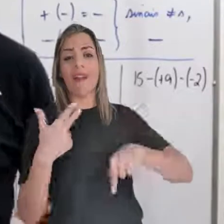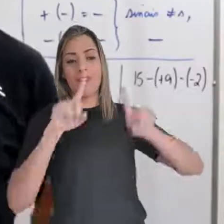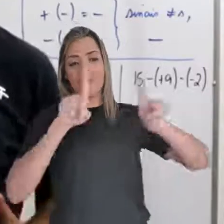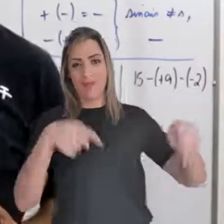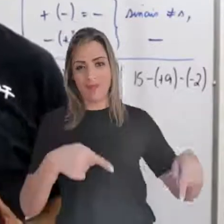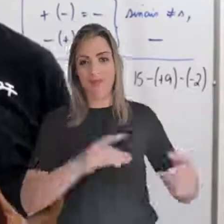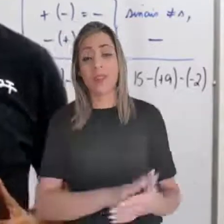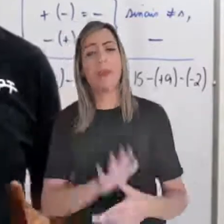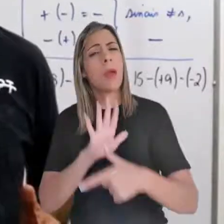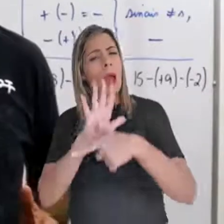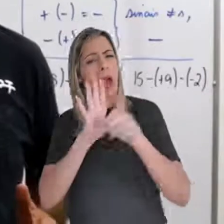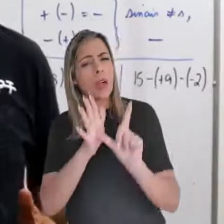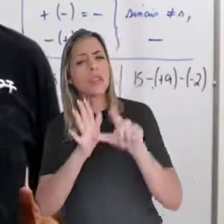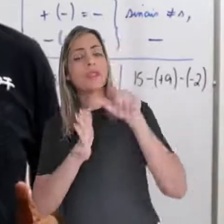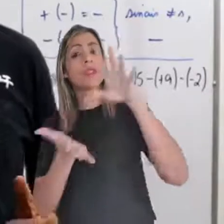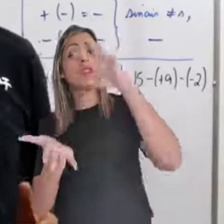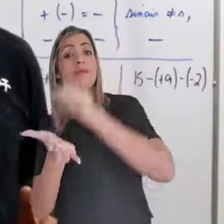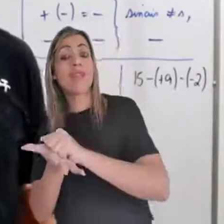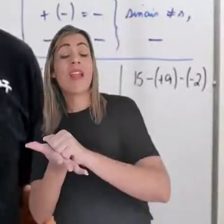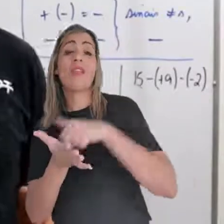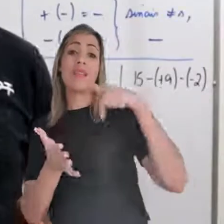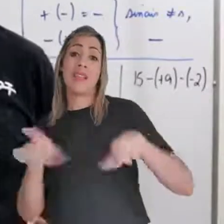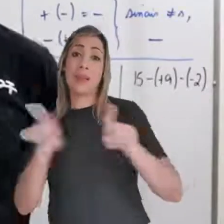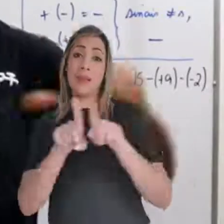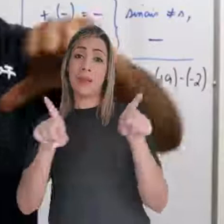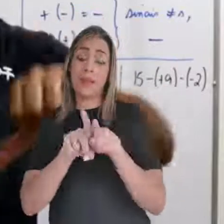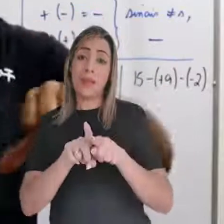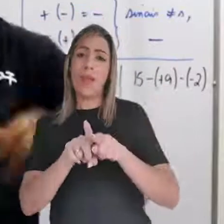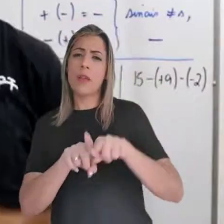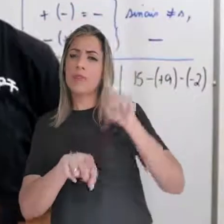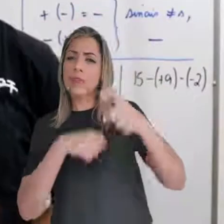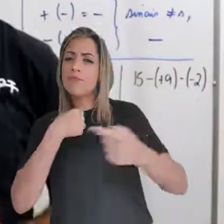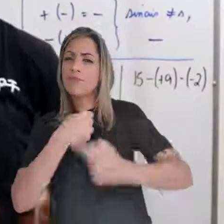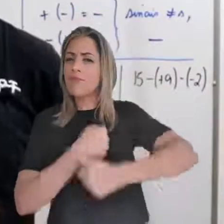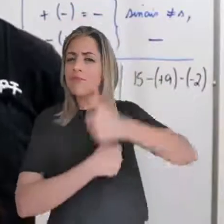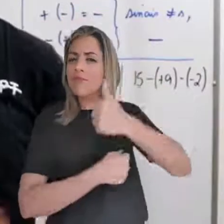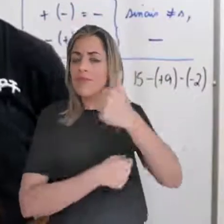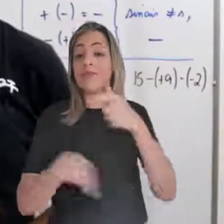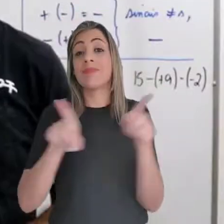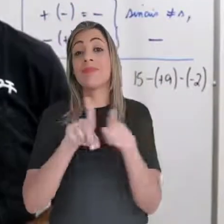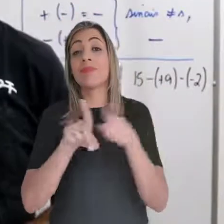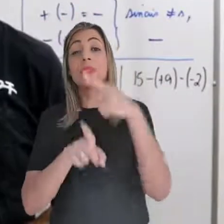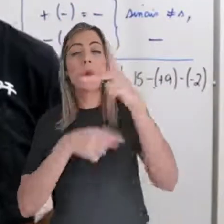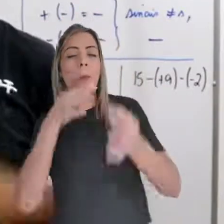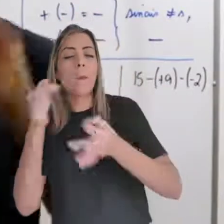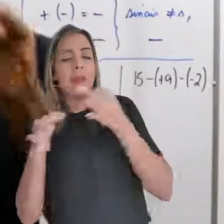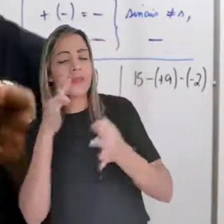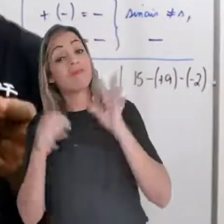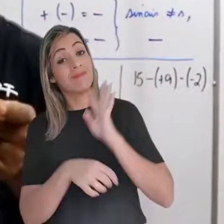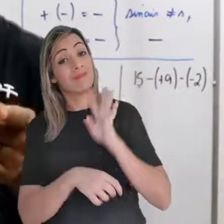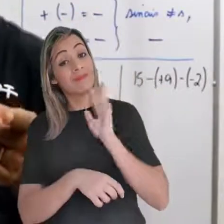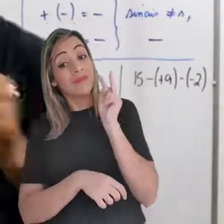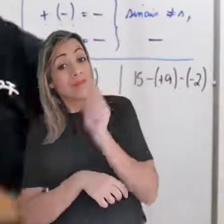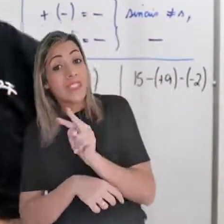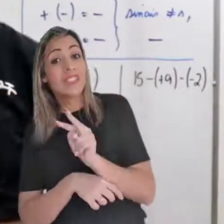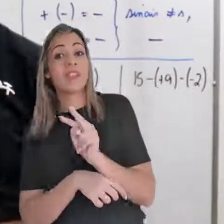prosseguirmos, gostaria de convidá-lo, inscreva-se no canal, deixe o seu joinha, deixe aqui embaixo os seus comentários, as suas sugestões e